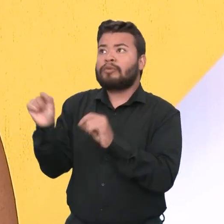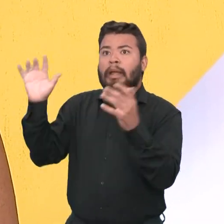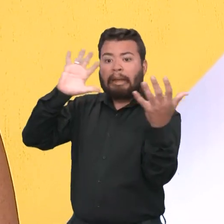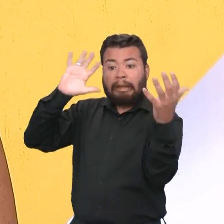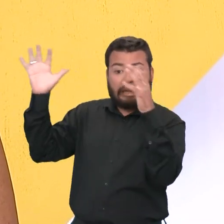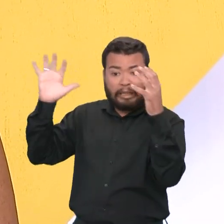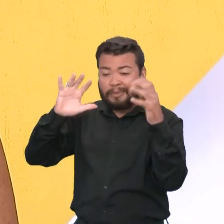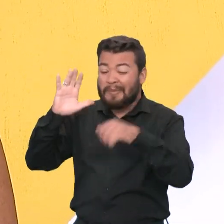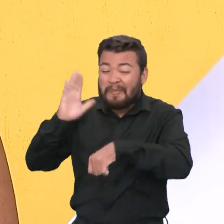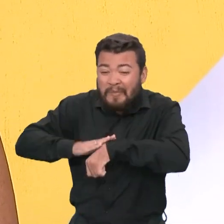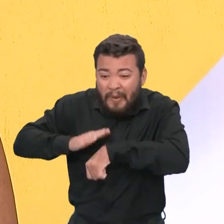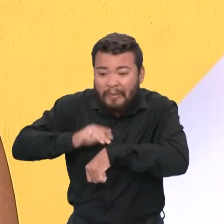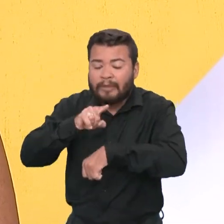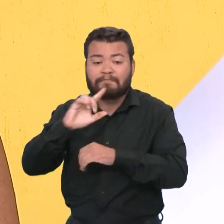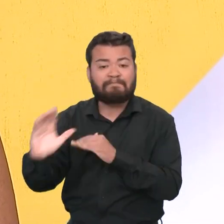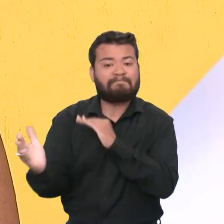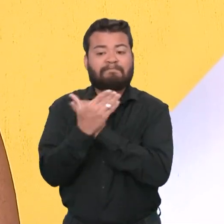climático.